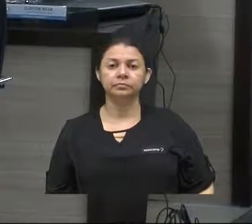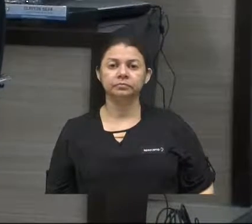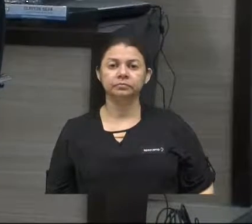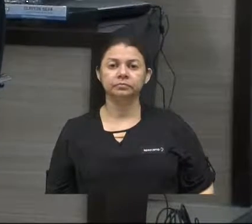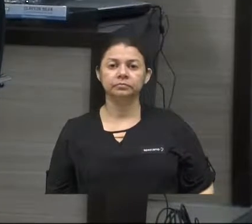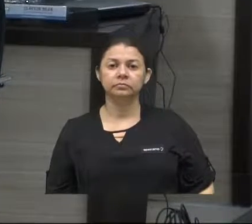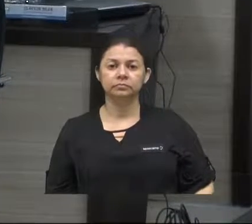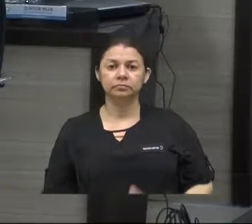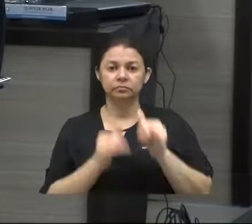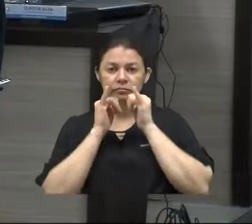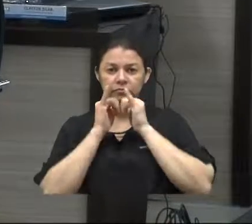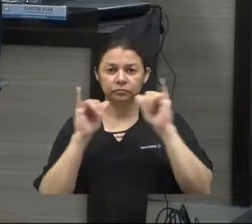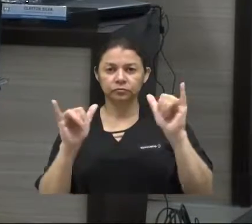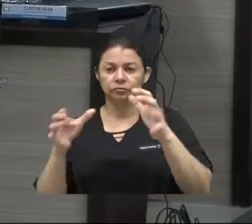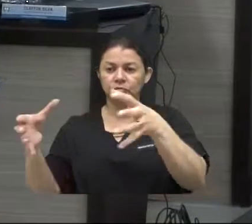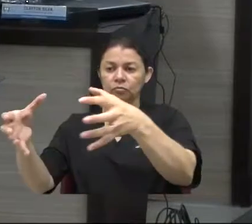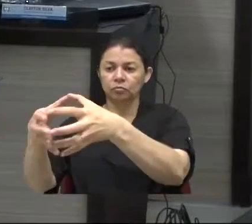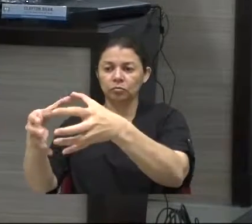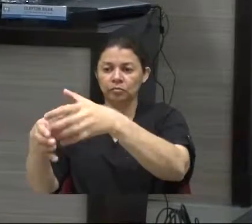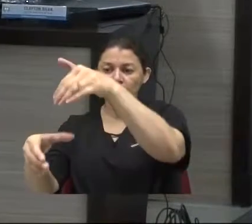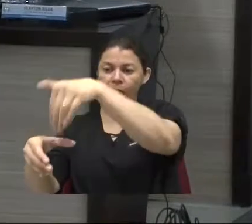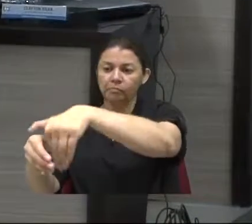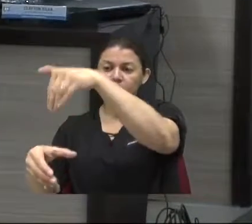Eu voto no pastor Newton.